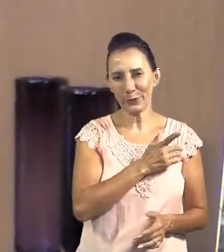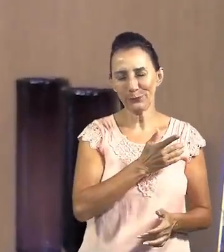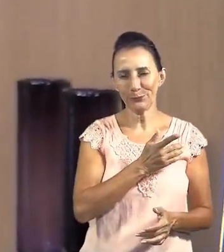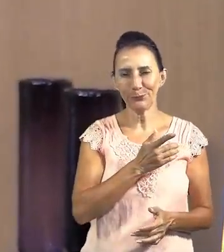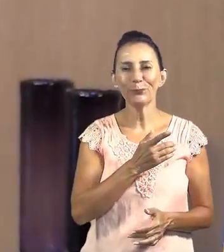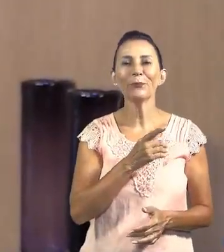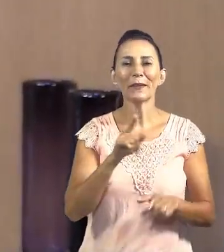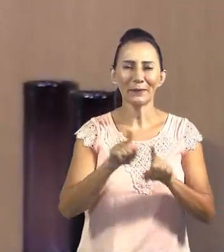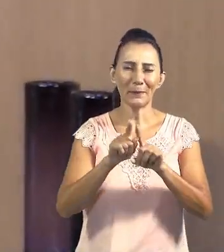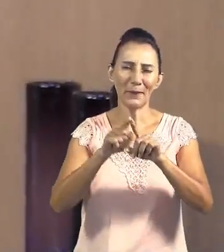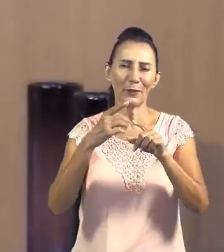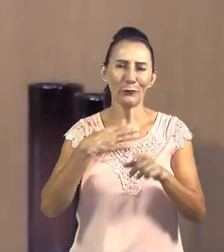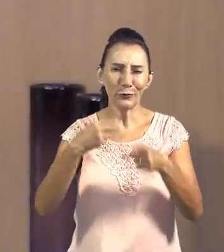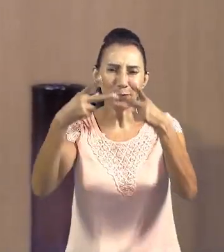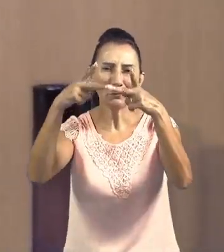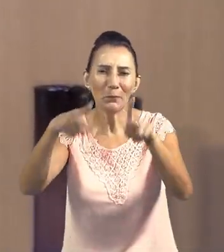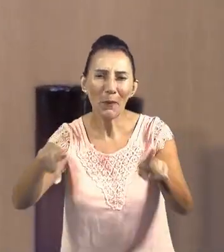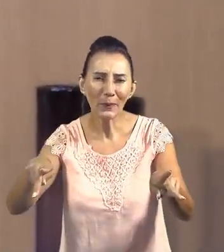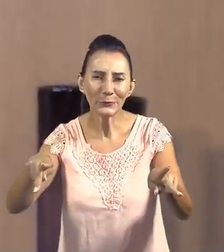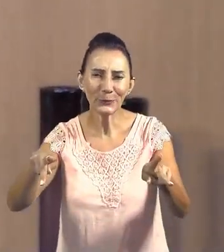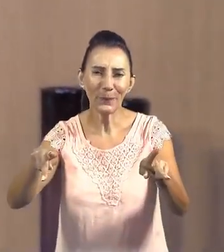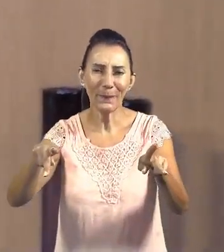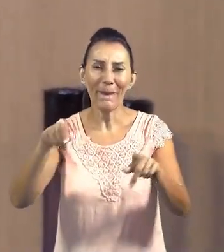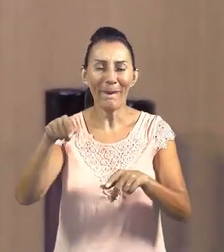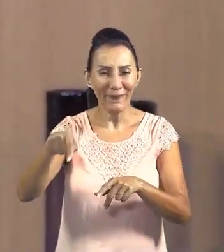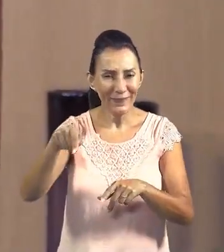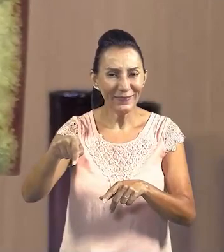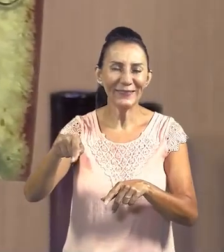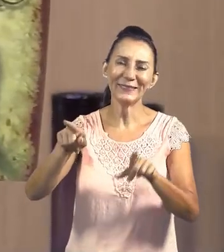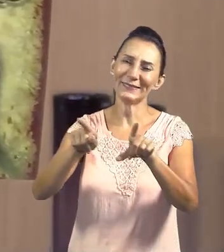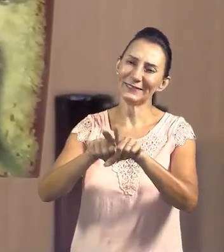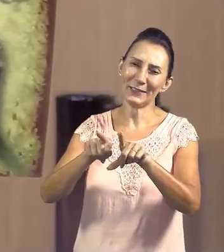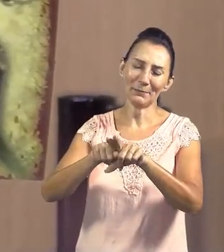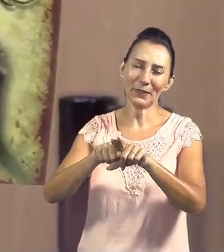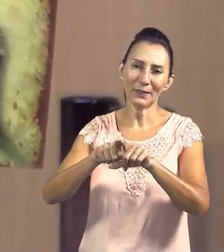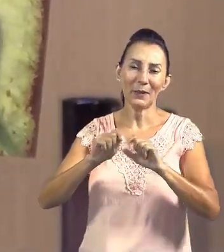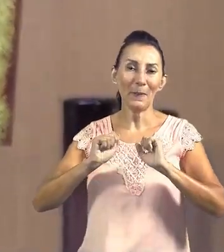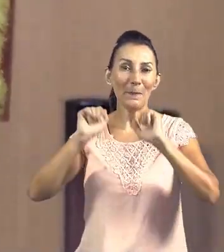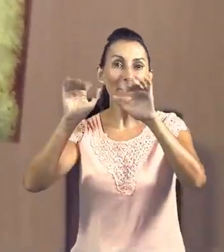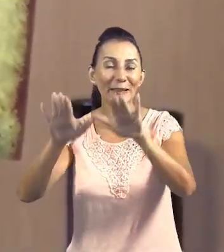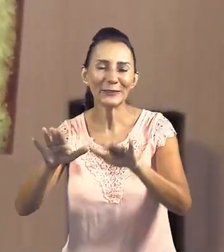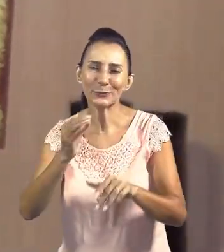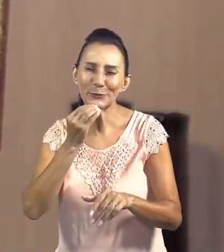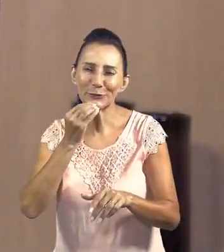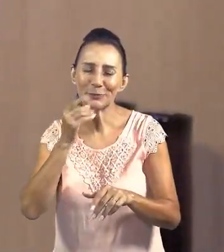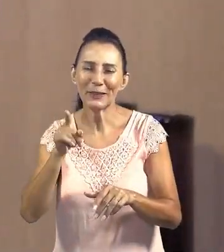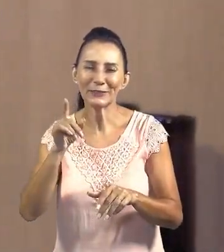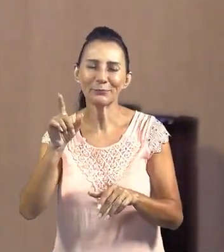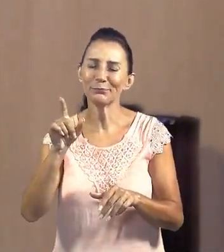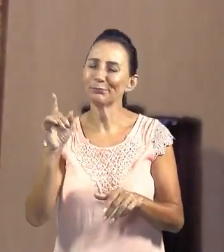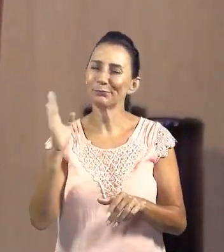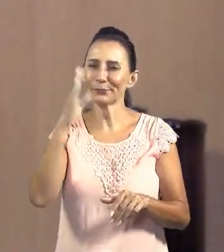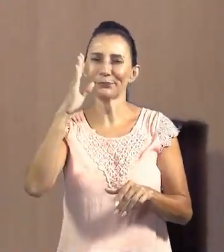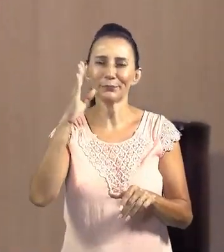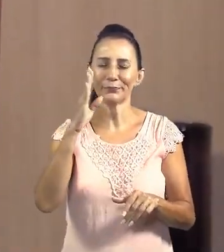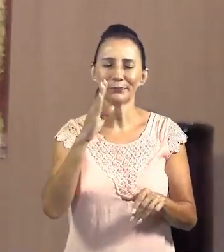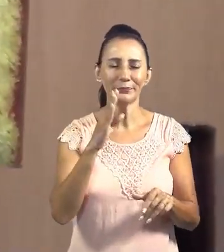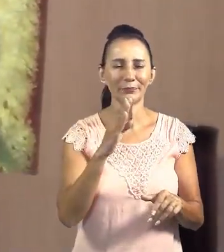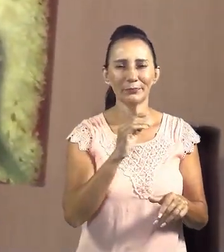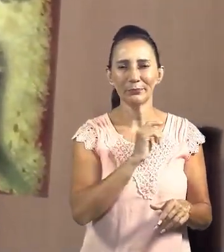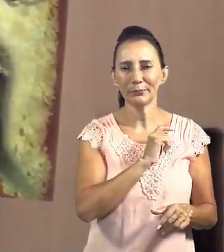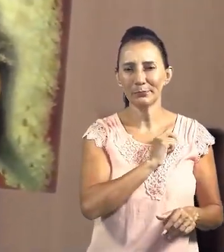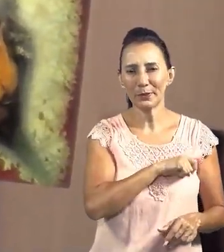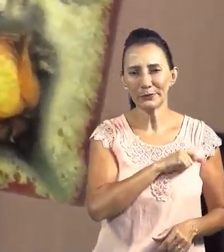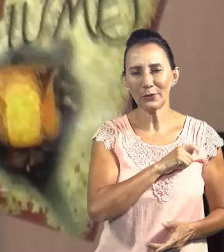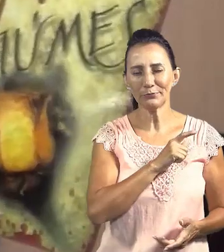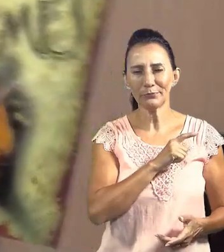pródigo pulou da bênção, saltou, ele foi, não foi Deus que permitiu, da bênção para a maldição. Por quê?